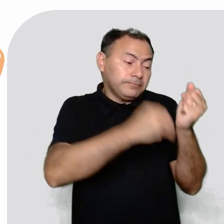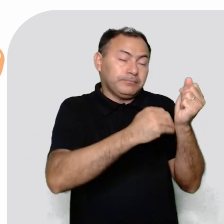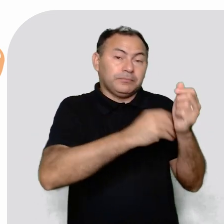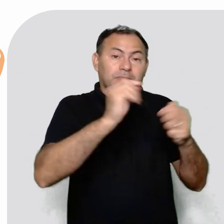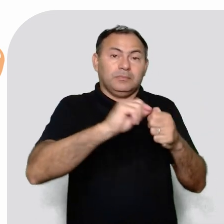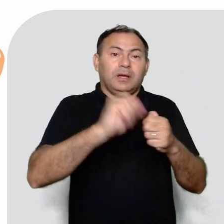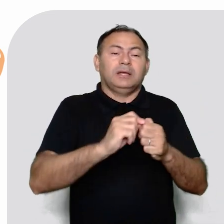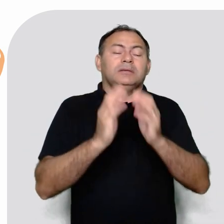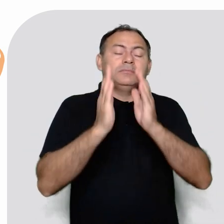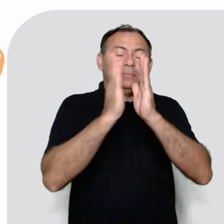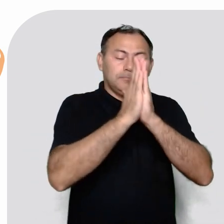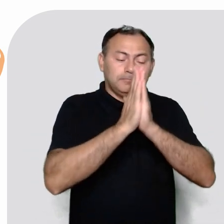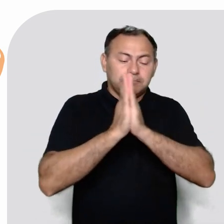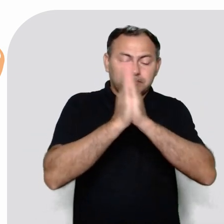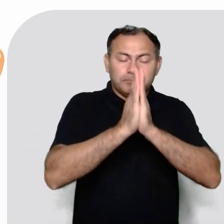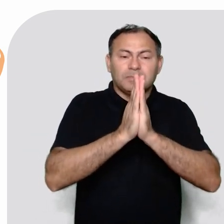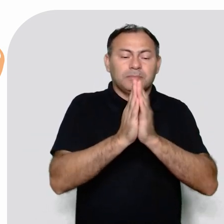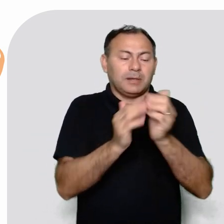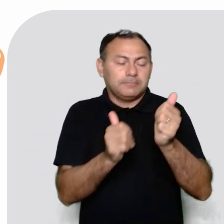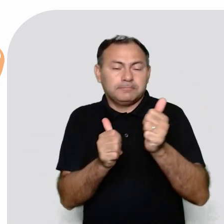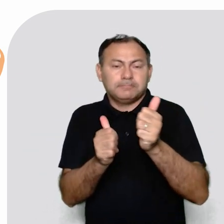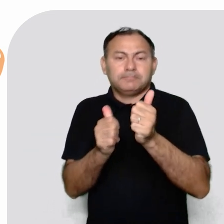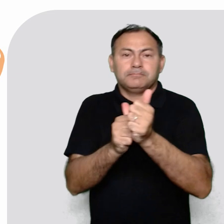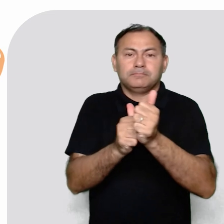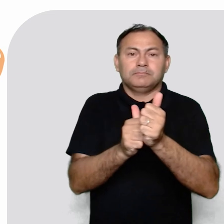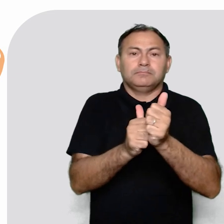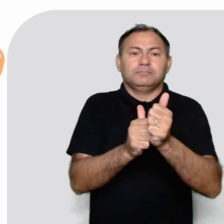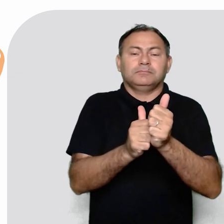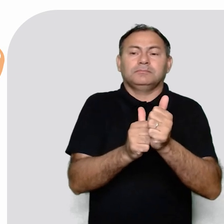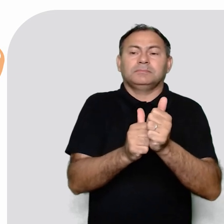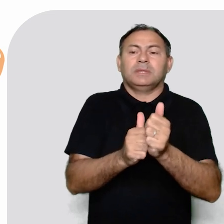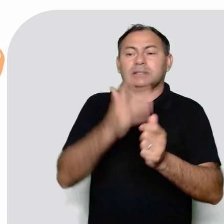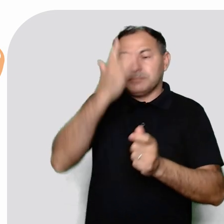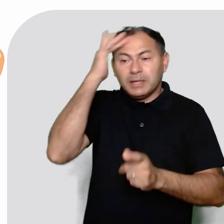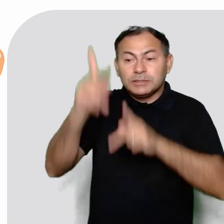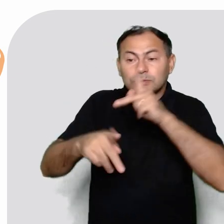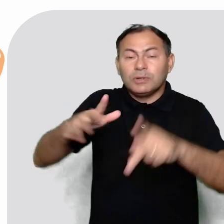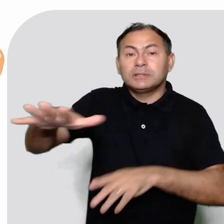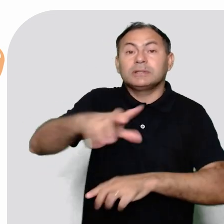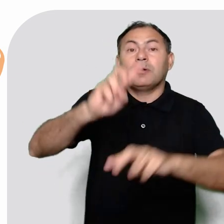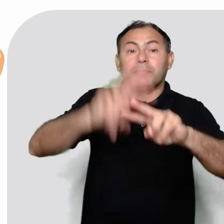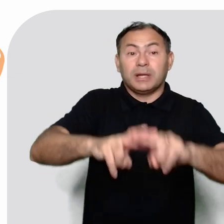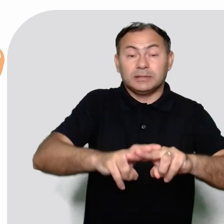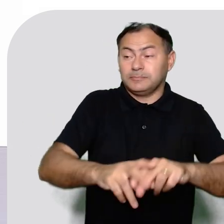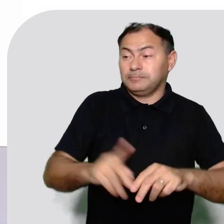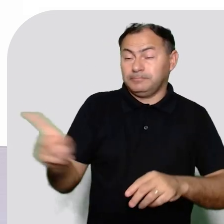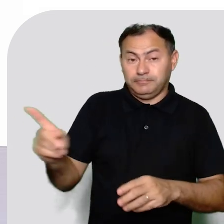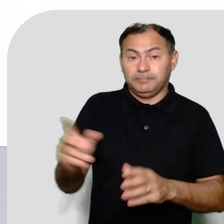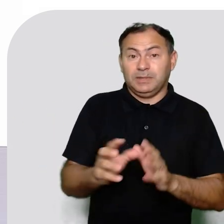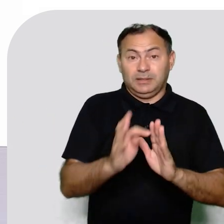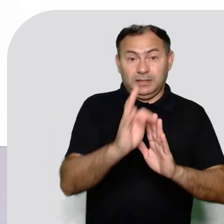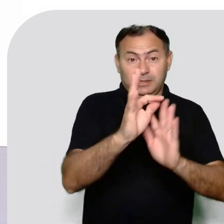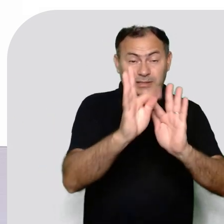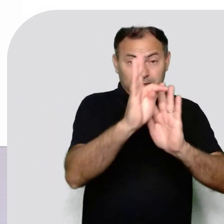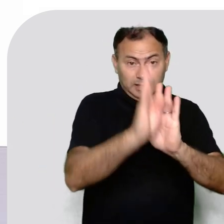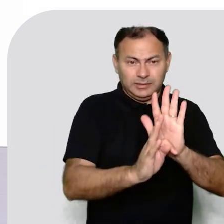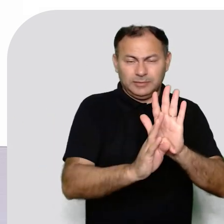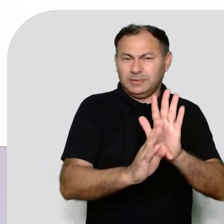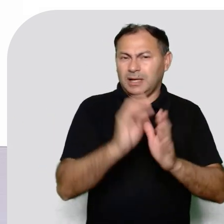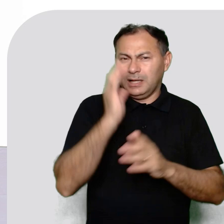me faz rezar e me aproximar dos encarcerados. Essa é